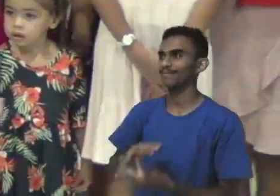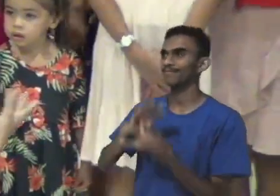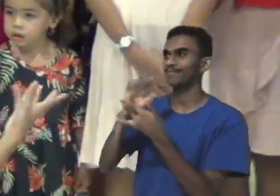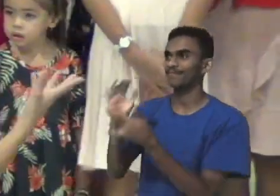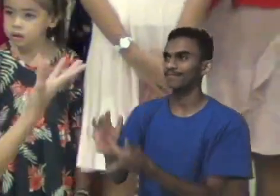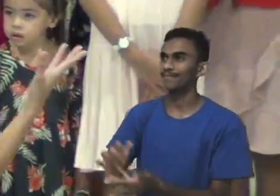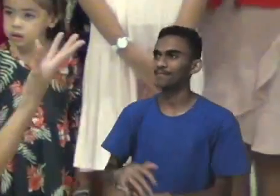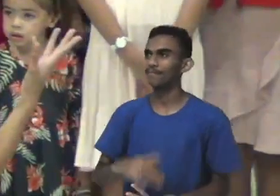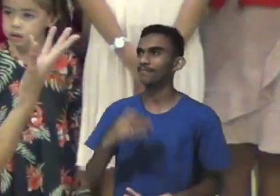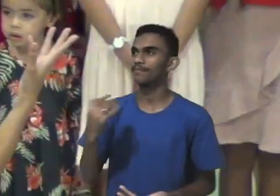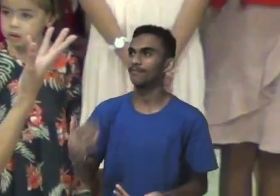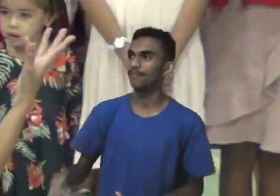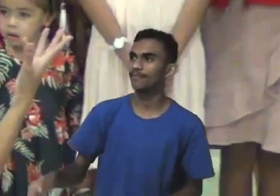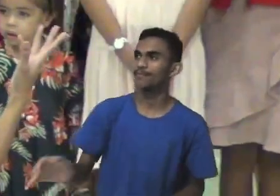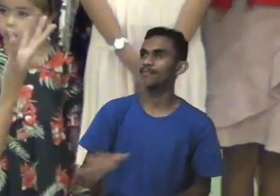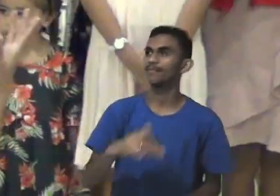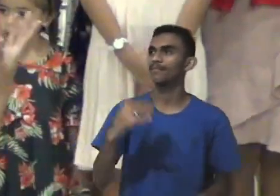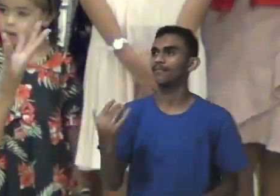olhar?